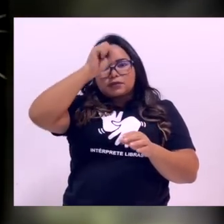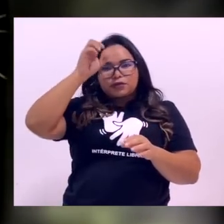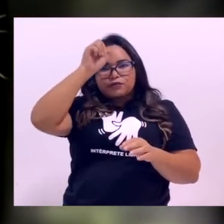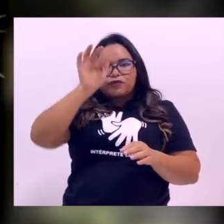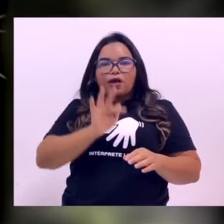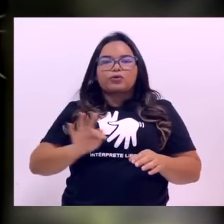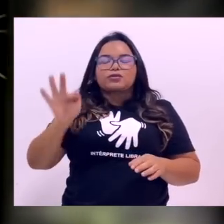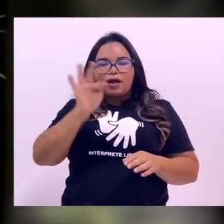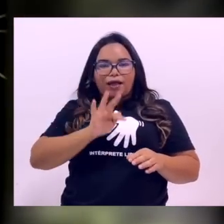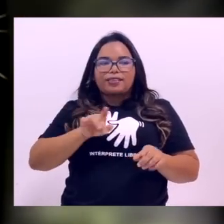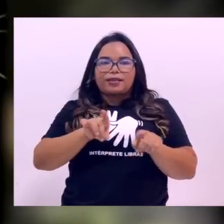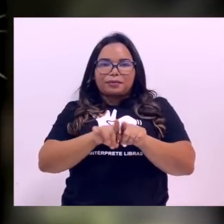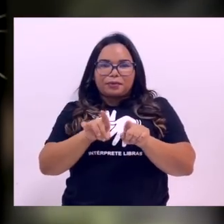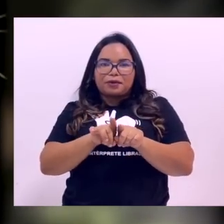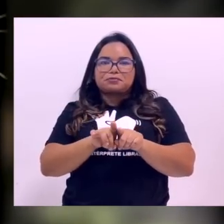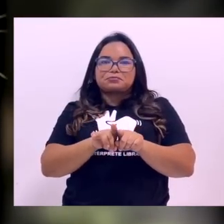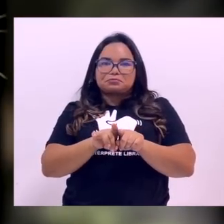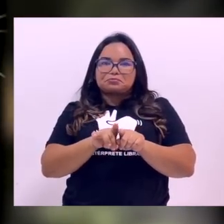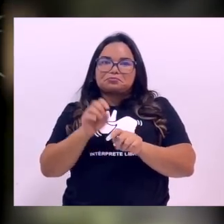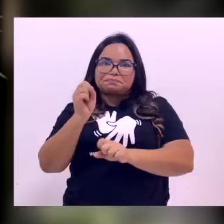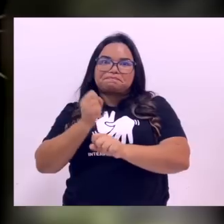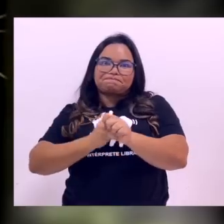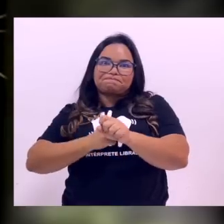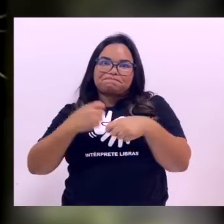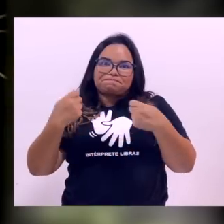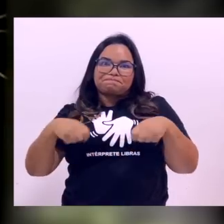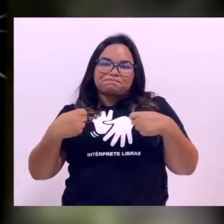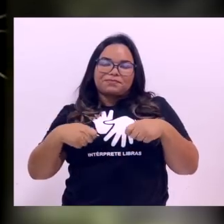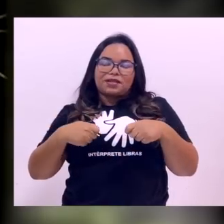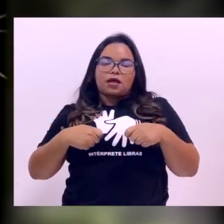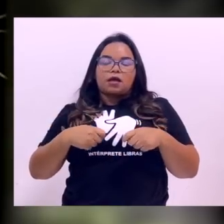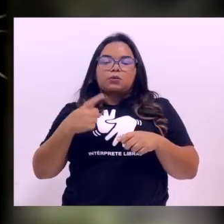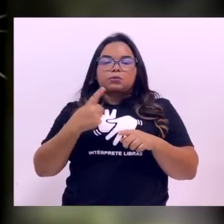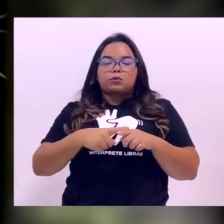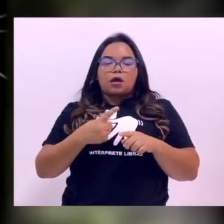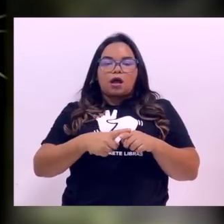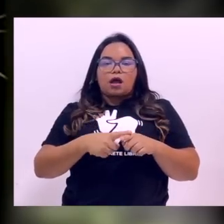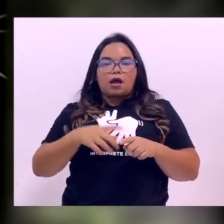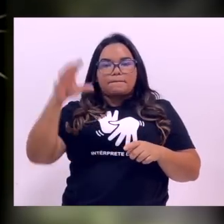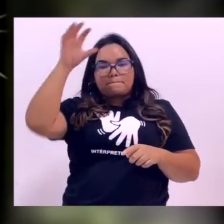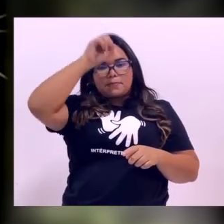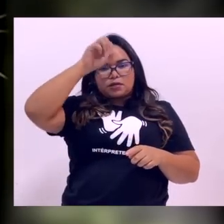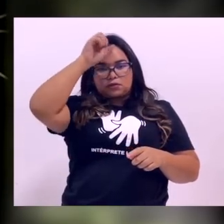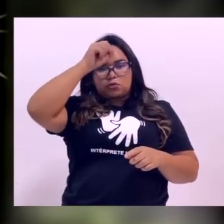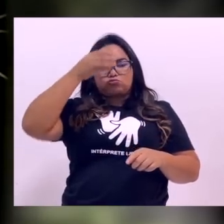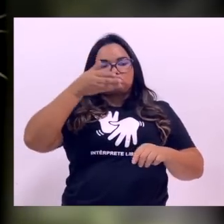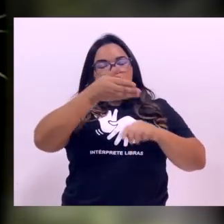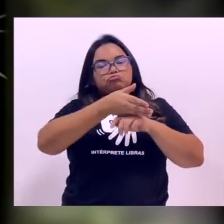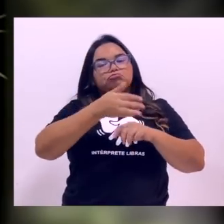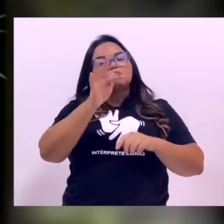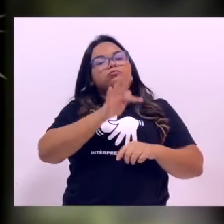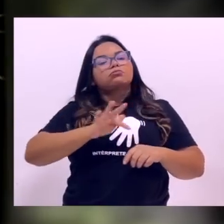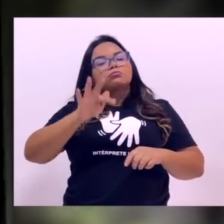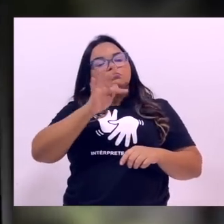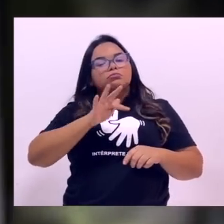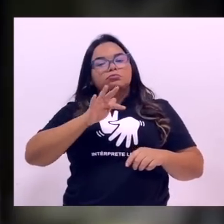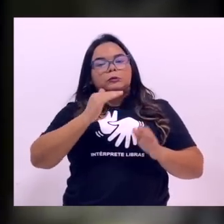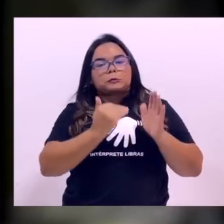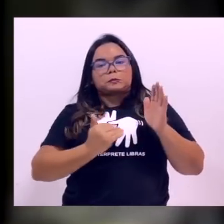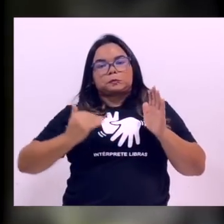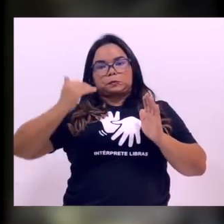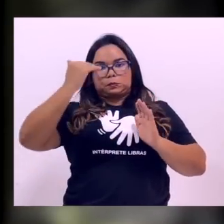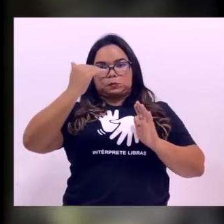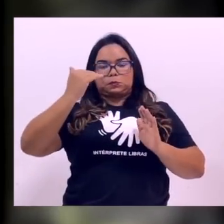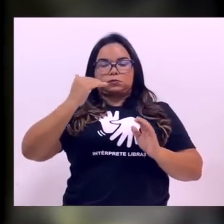essa educação superior e os seus amigos, porque eles haviam recebido a educação no Instituto de Babilônia,